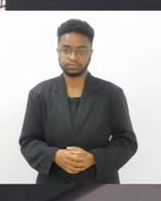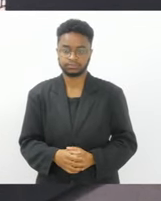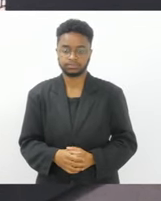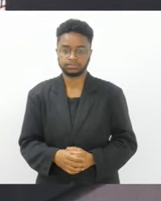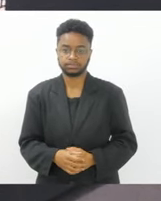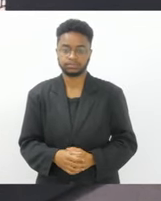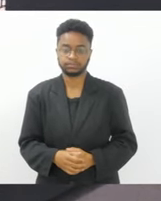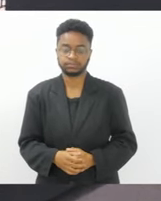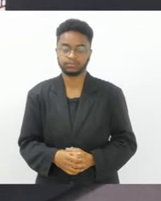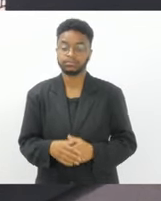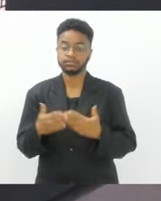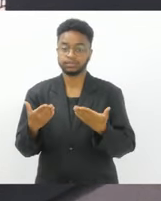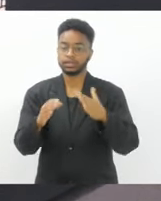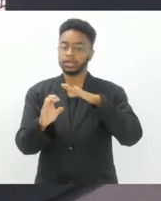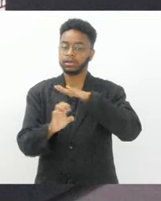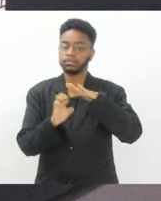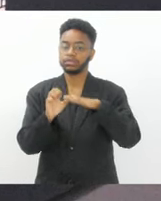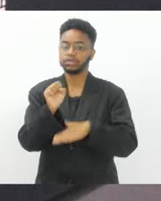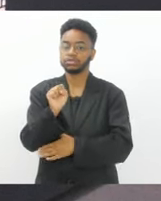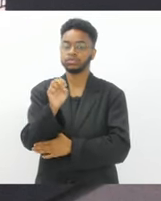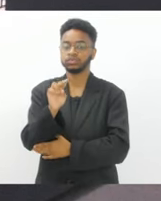A Supervia